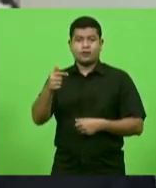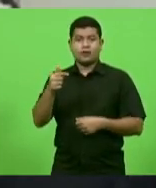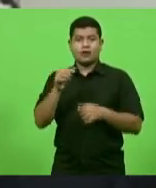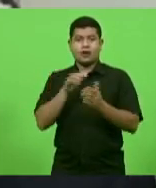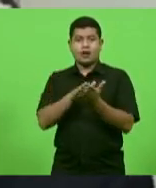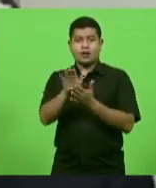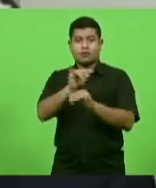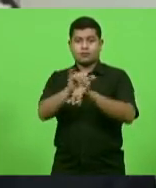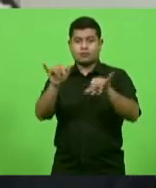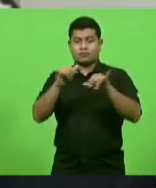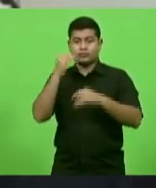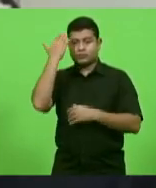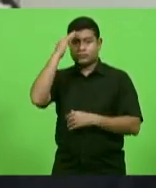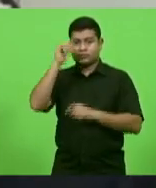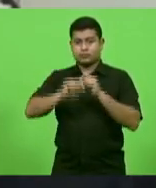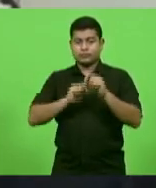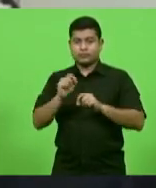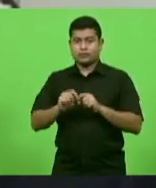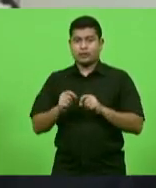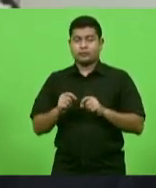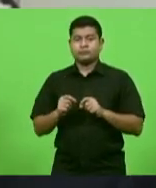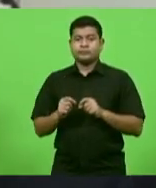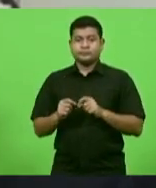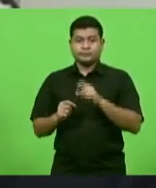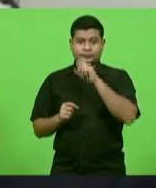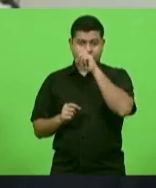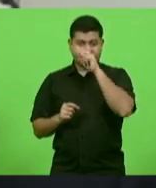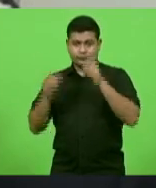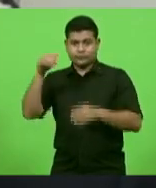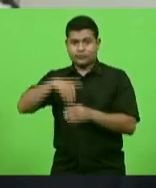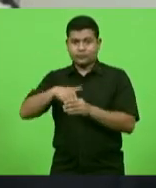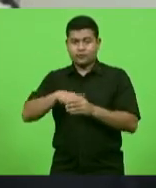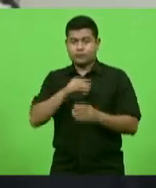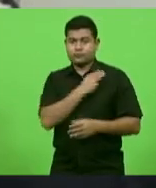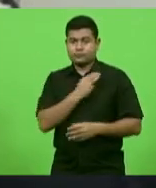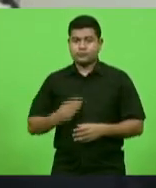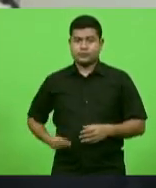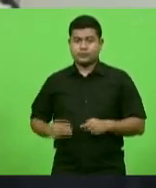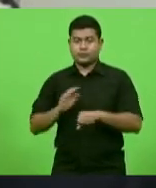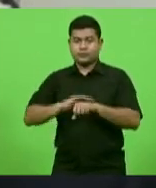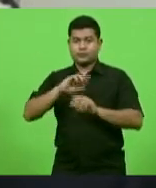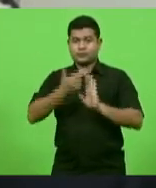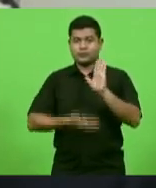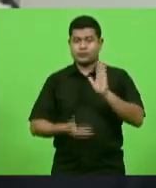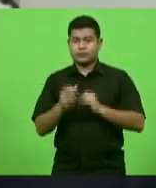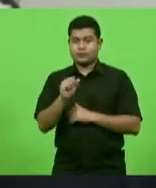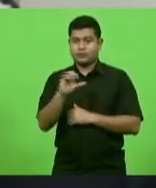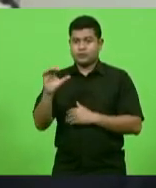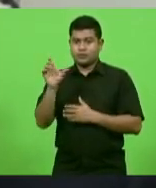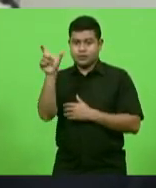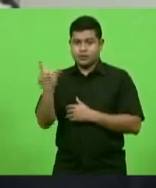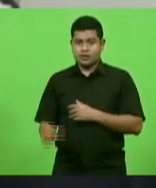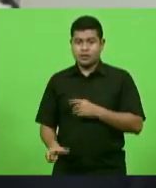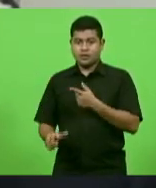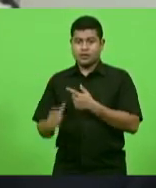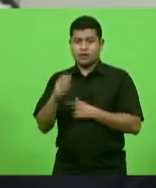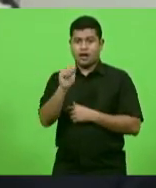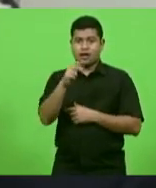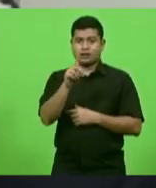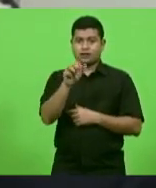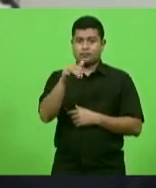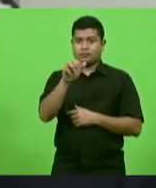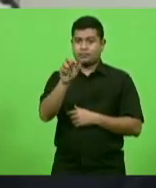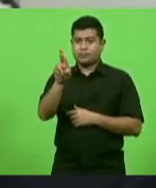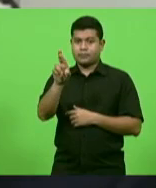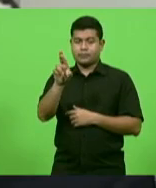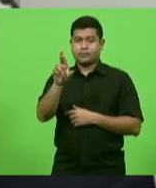emitiu entendimento lapidar proferido no voto do ministro relator o Catarinense Adhemar paladini ghisi